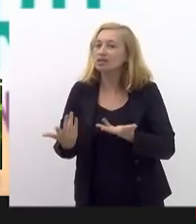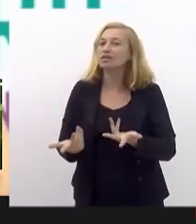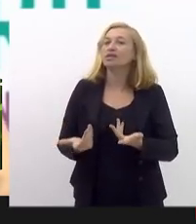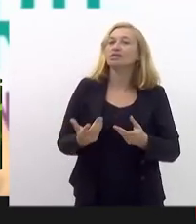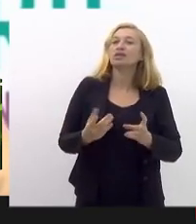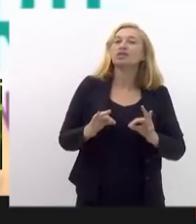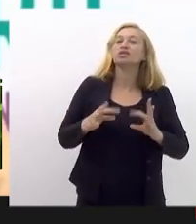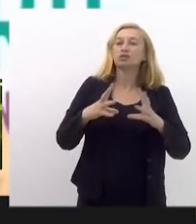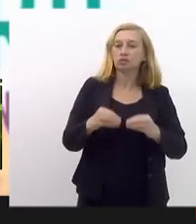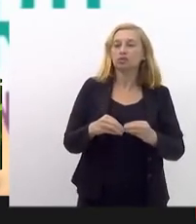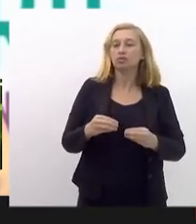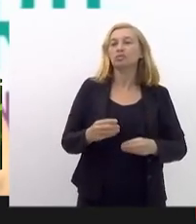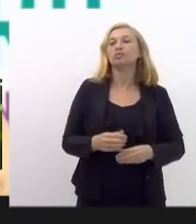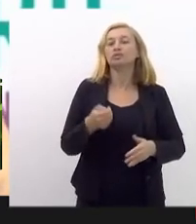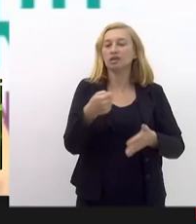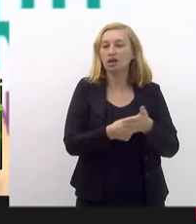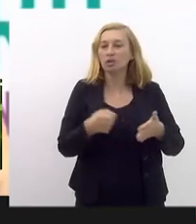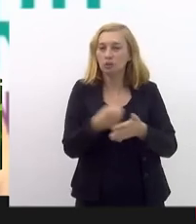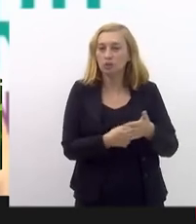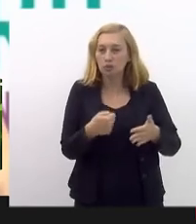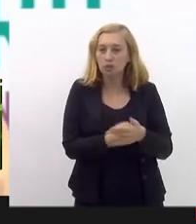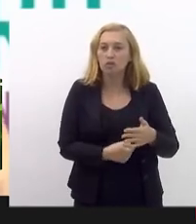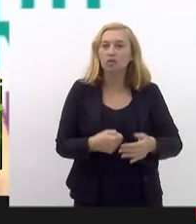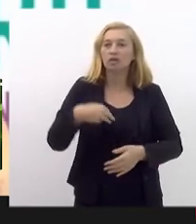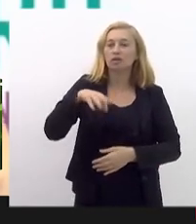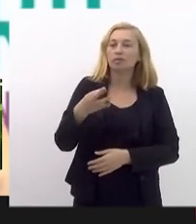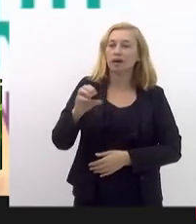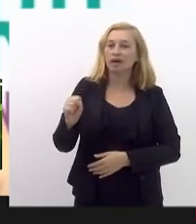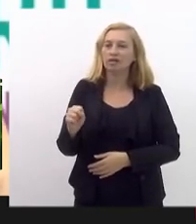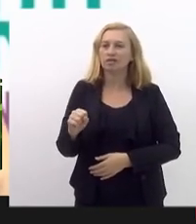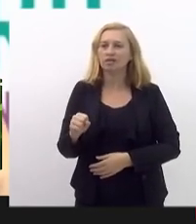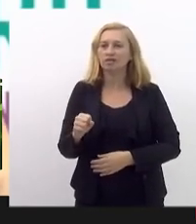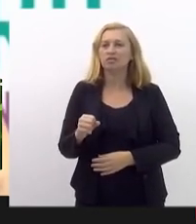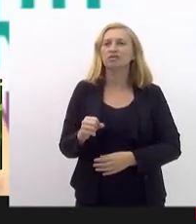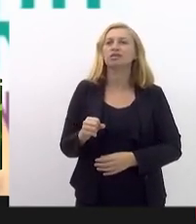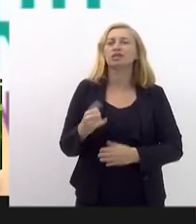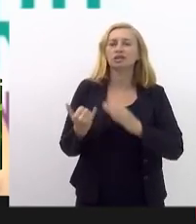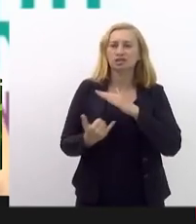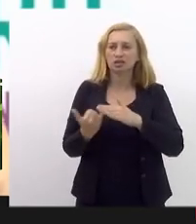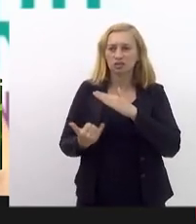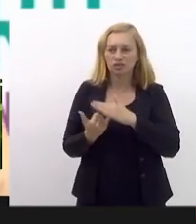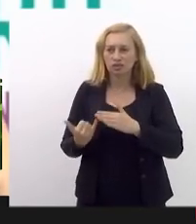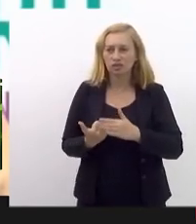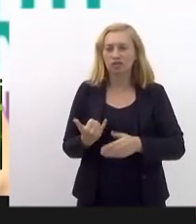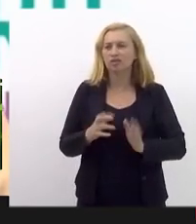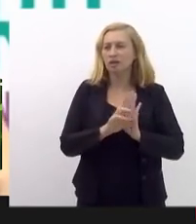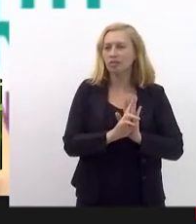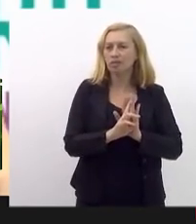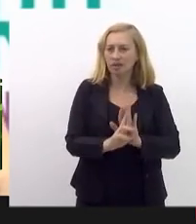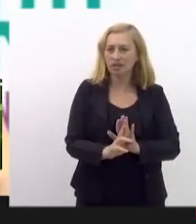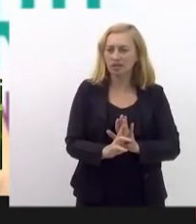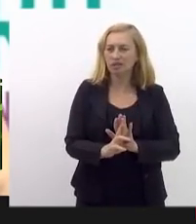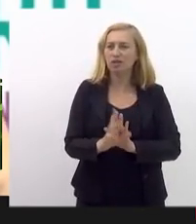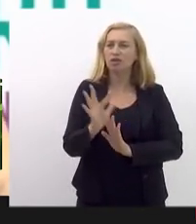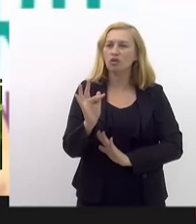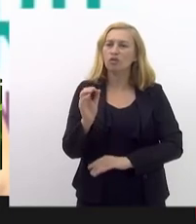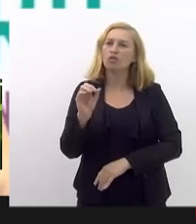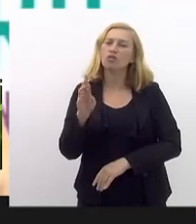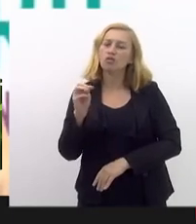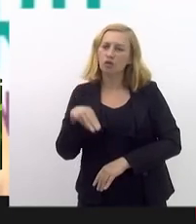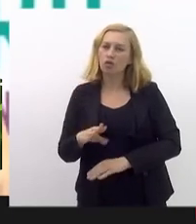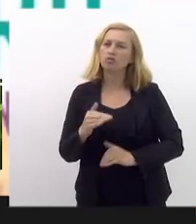falam. Ao Márcio Girão, presidente do Clube de Engenharia, instituição a qual represento no Fórum